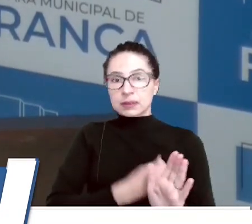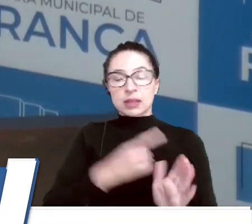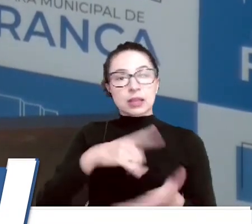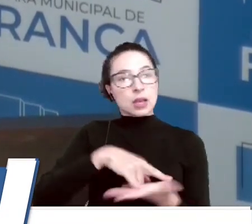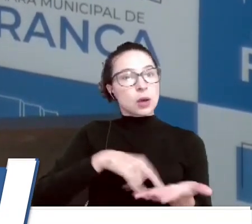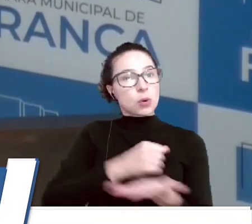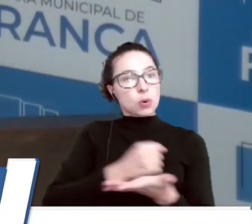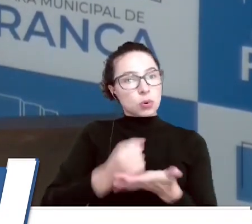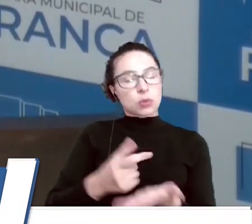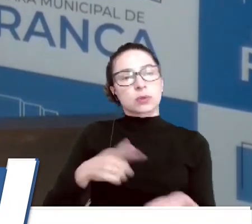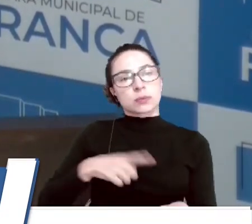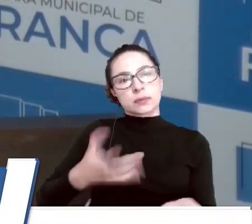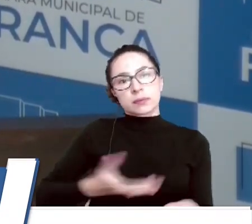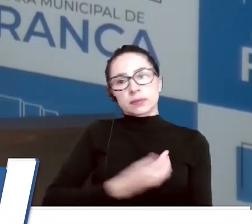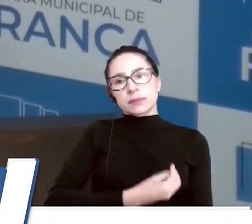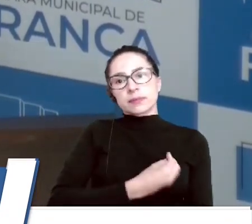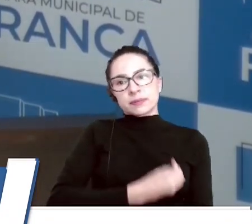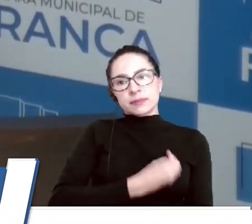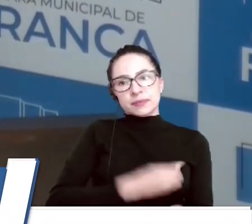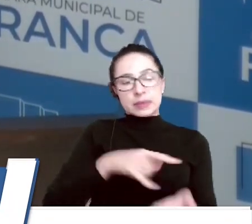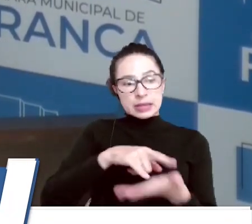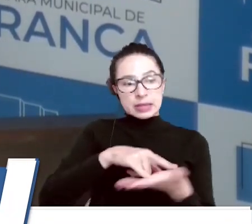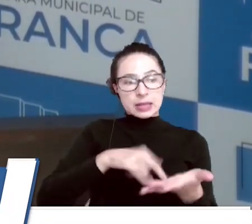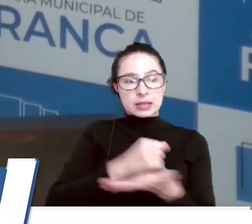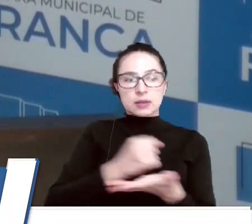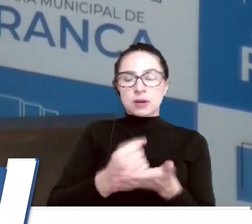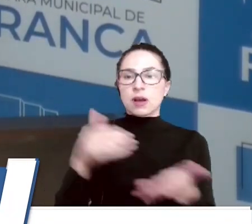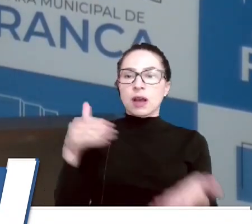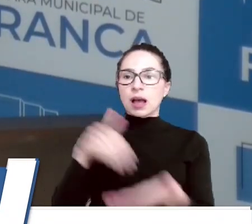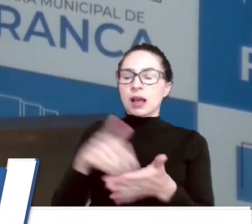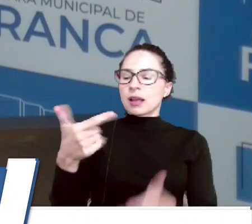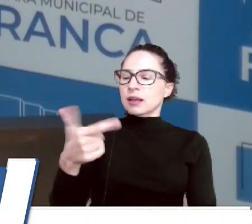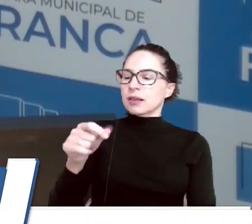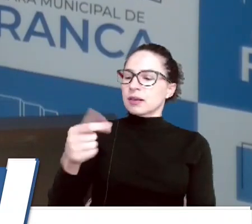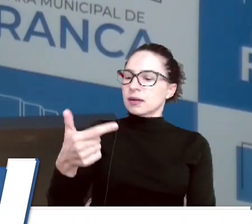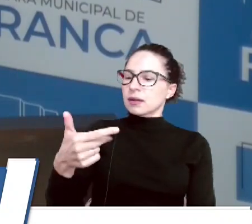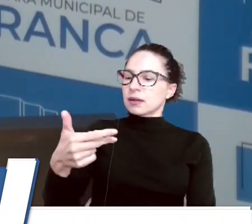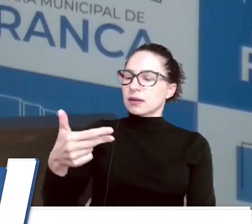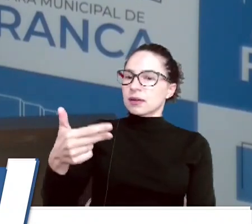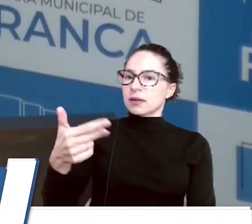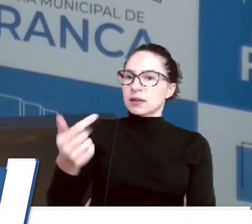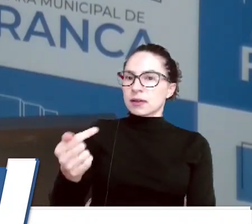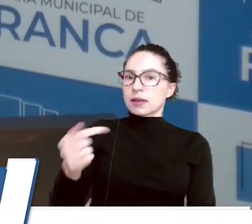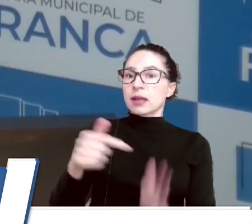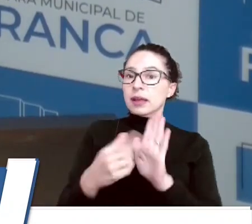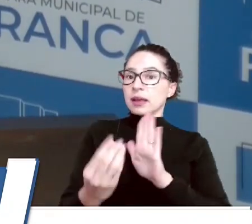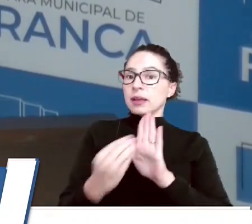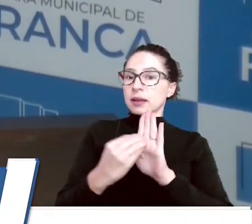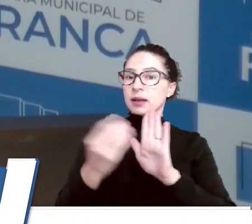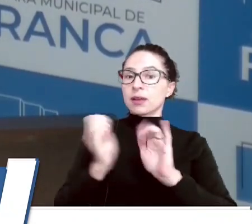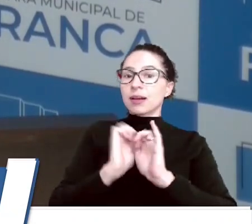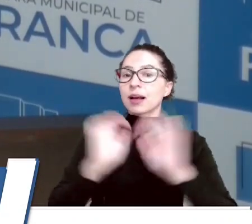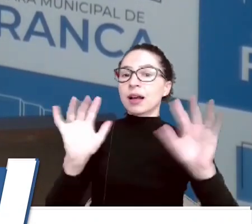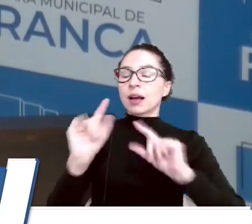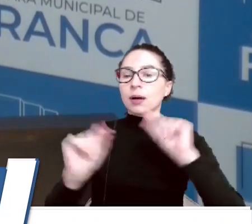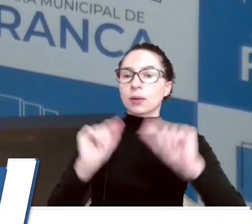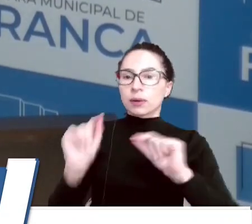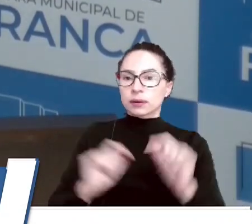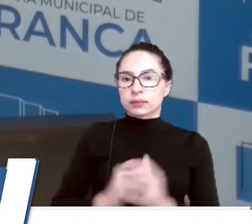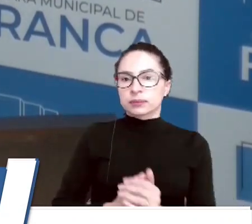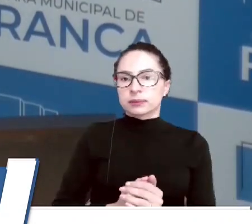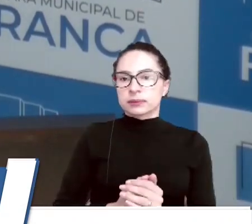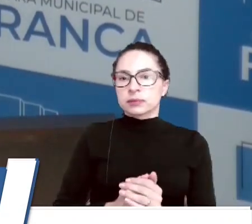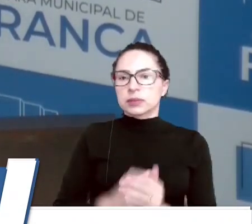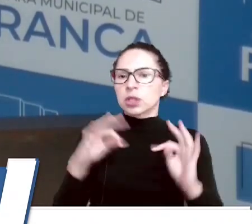está vigente. E esse contrato vai até 2037. E aqui está dito claramente o seguinte: todo